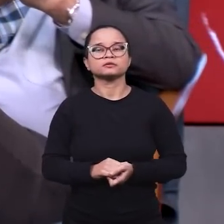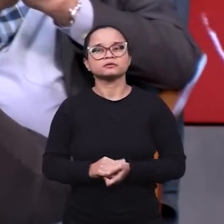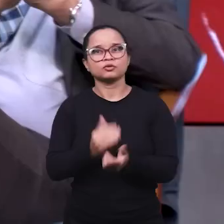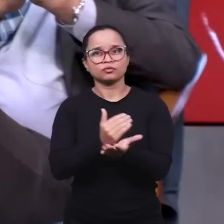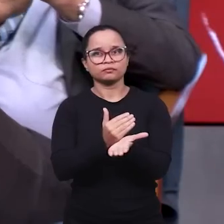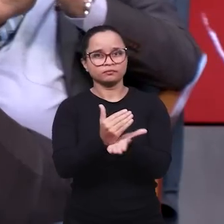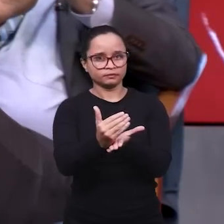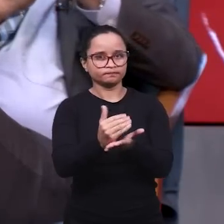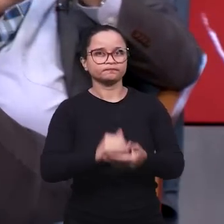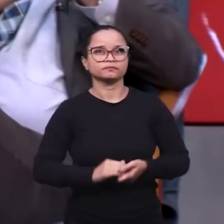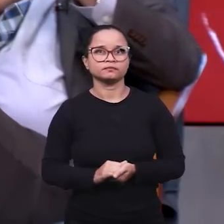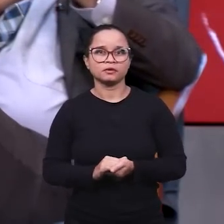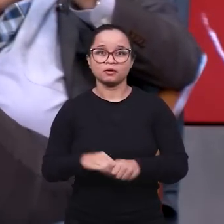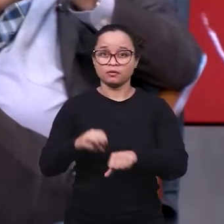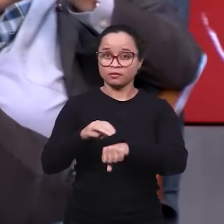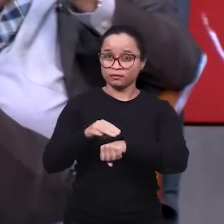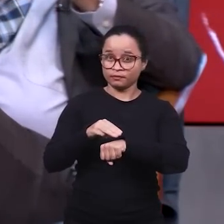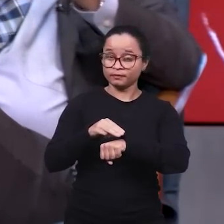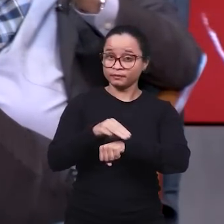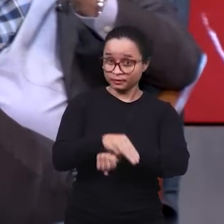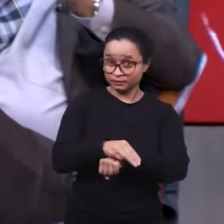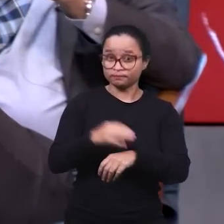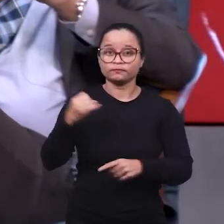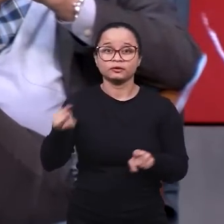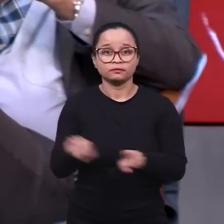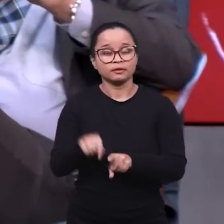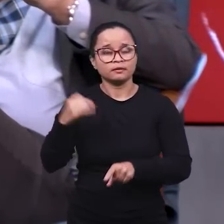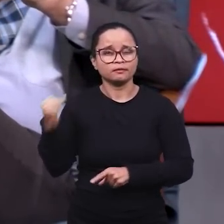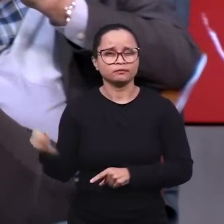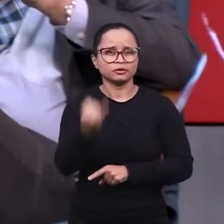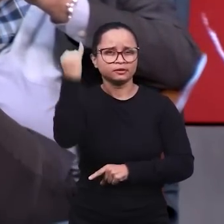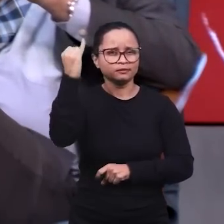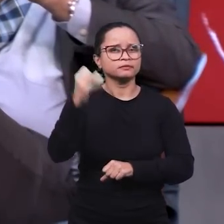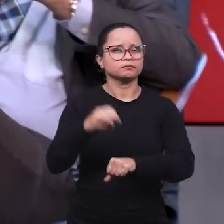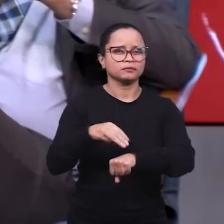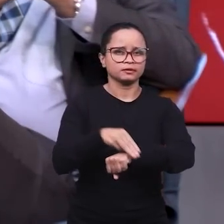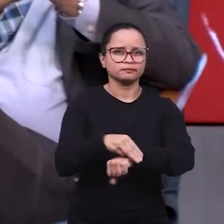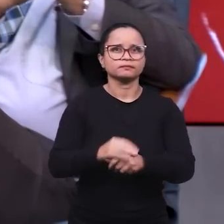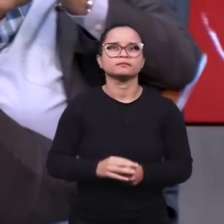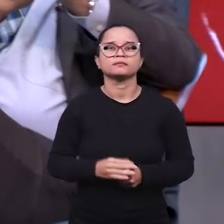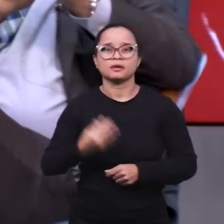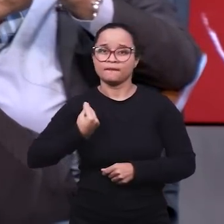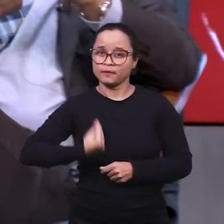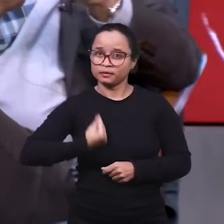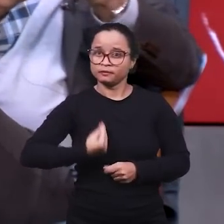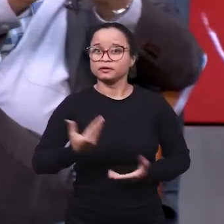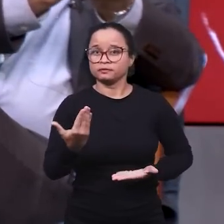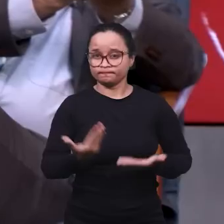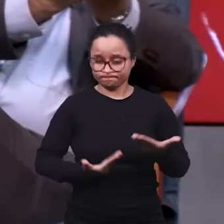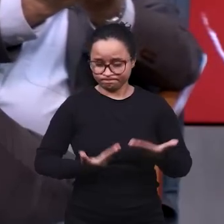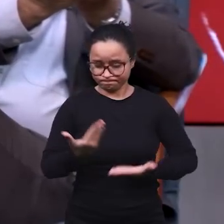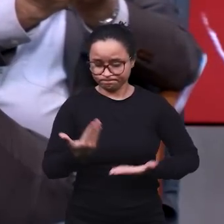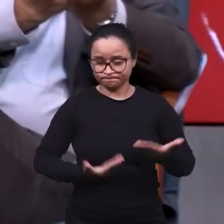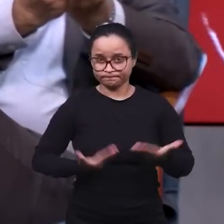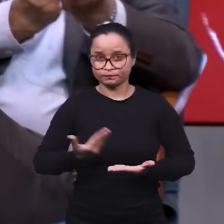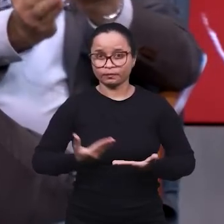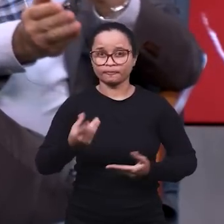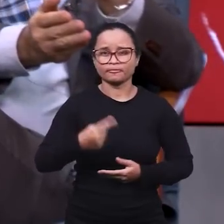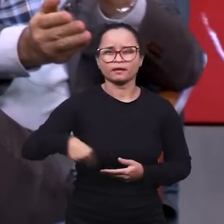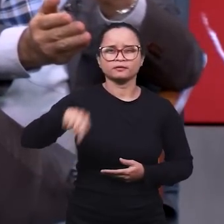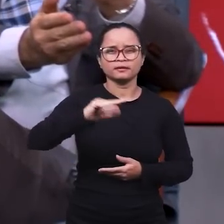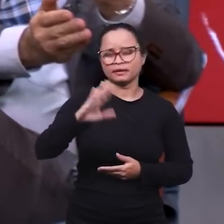falando sobre ministério e a importância do ministério para a vida da igreja, para a igreja entender